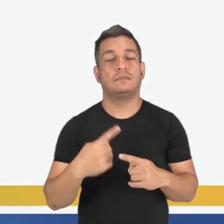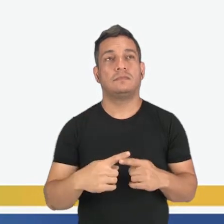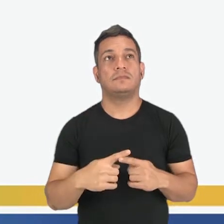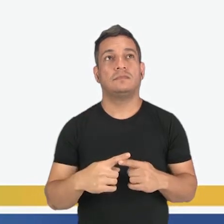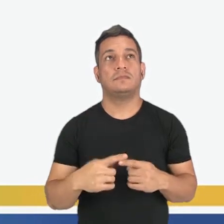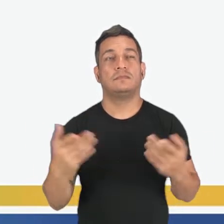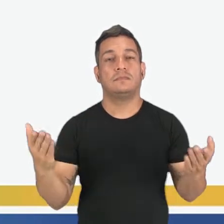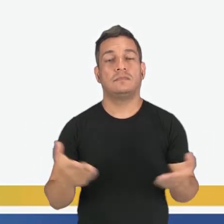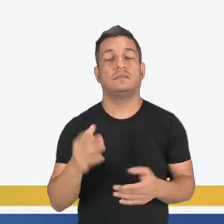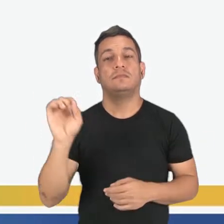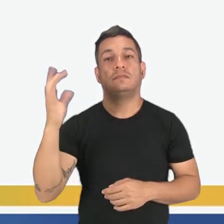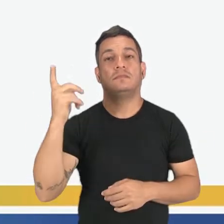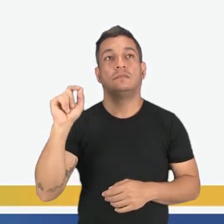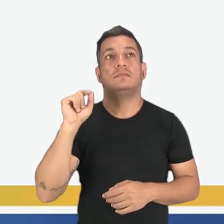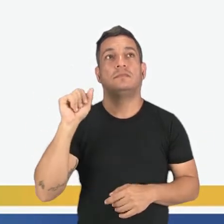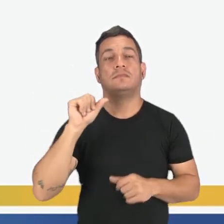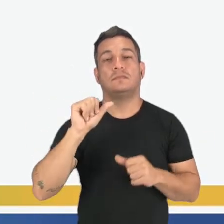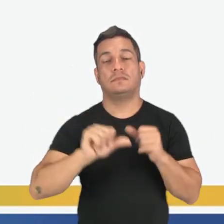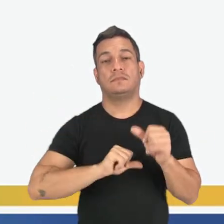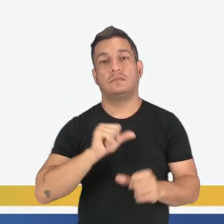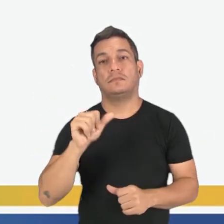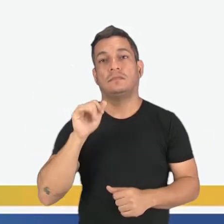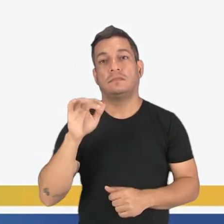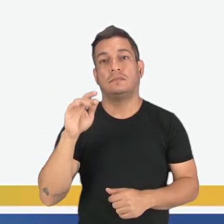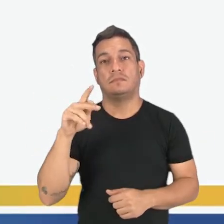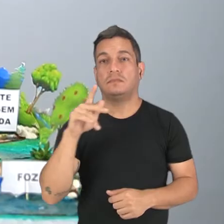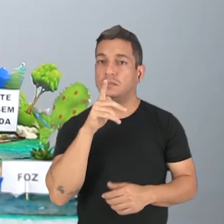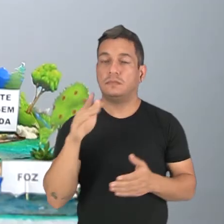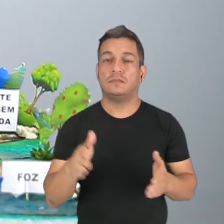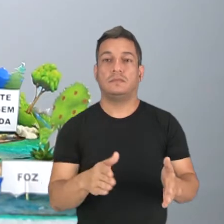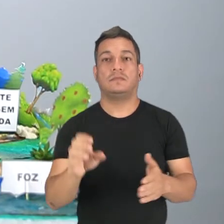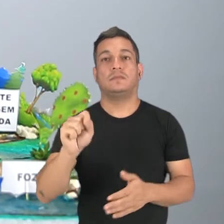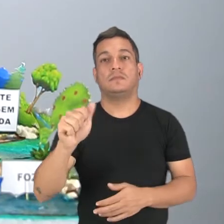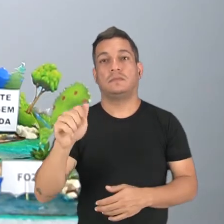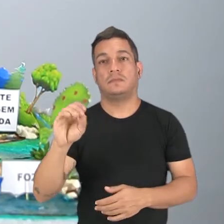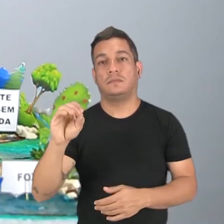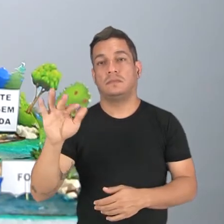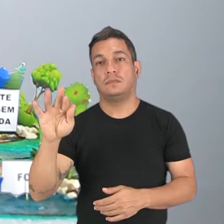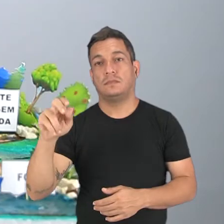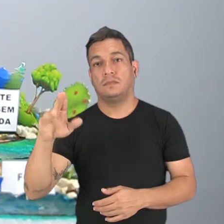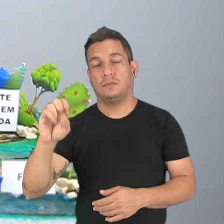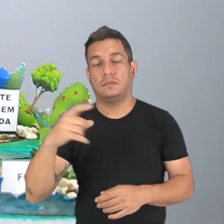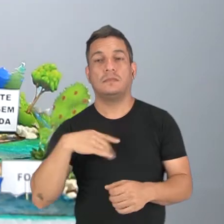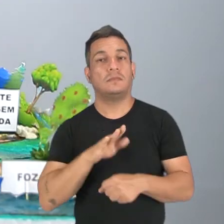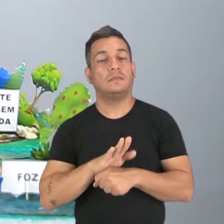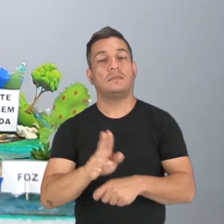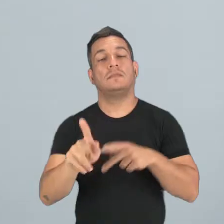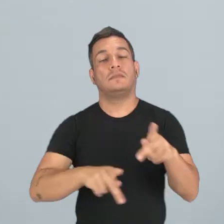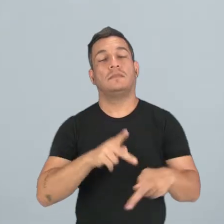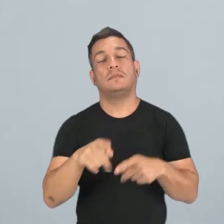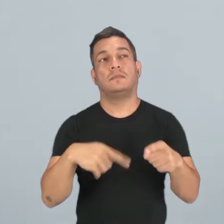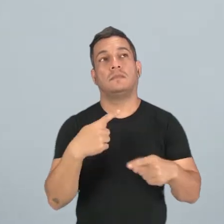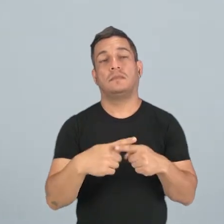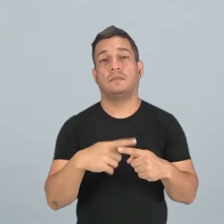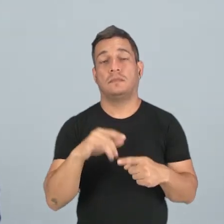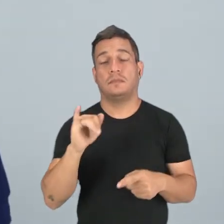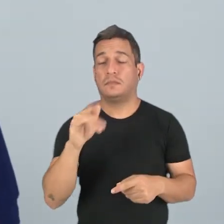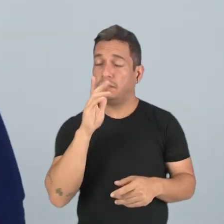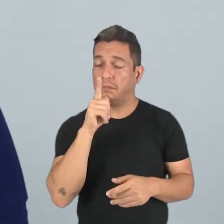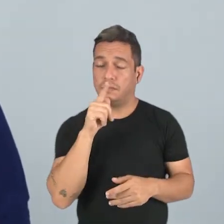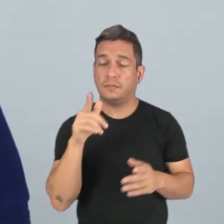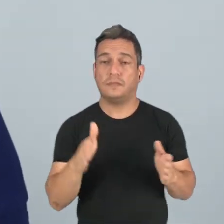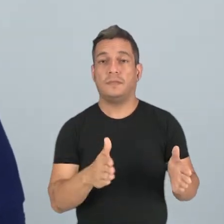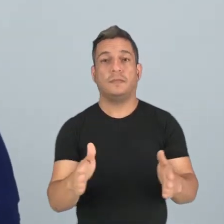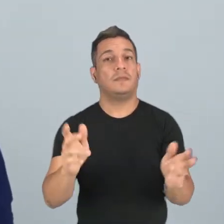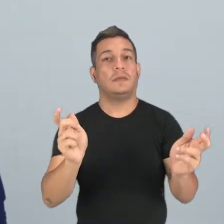Porque agora está acontecendo a transposição do Rio São Francisco, que tem ajudado aquela população. Porque sem a água dos rios